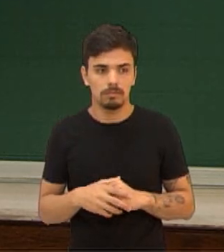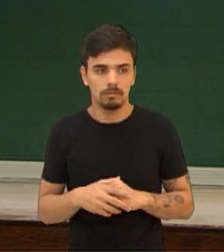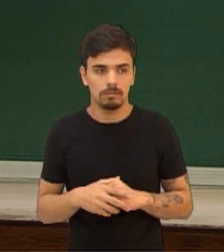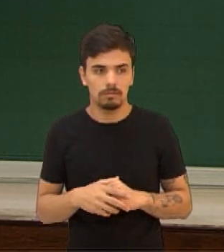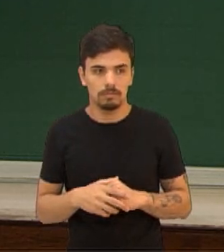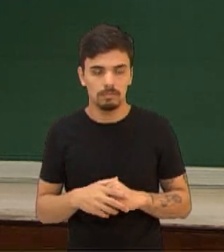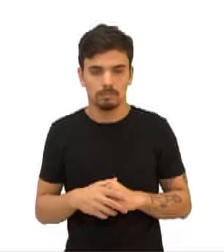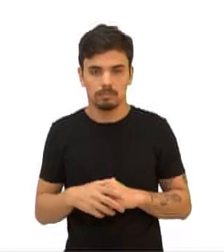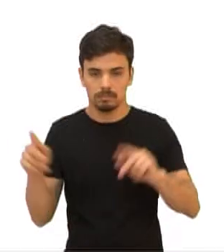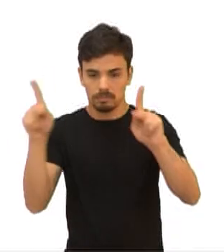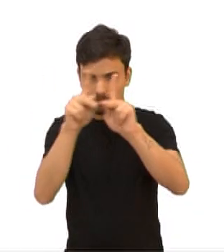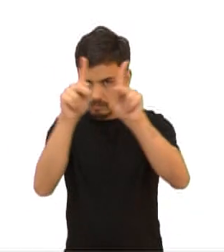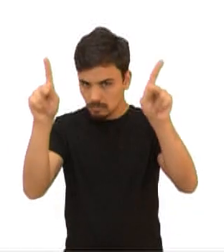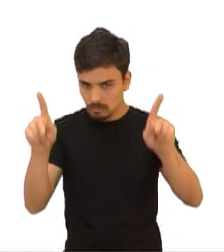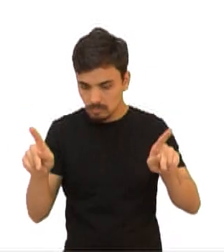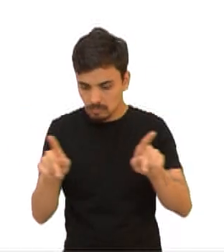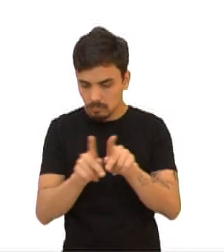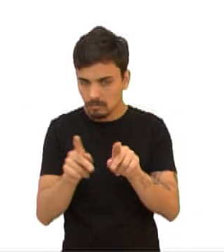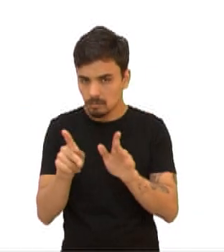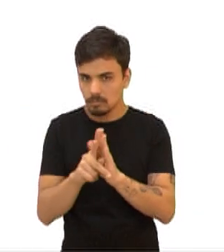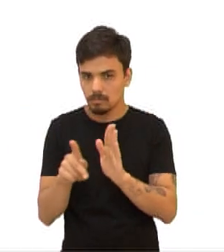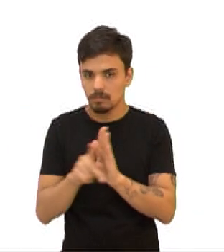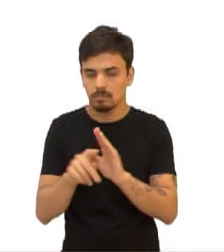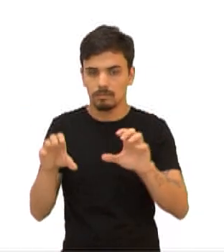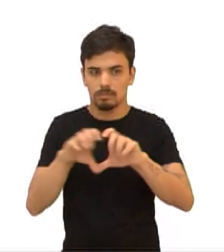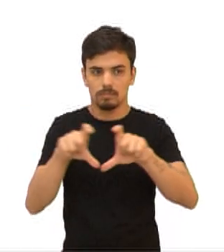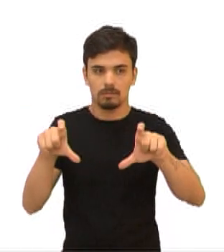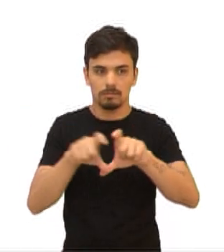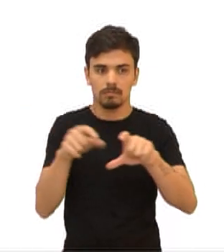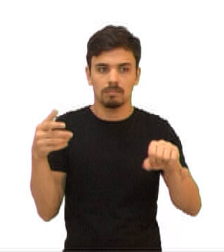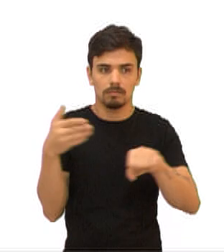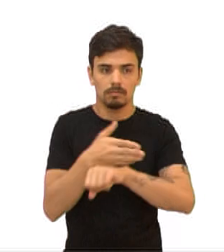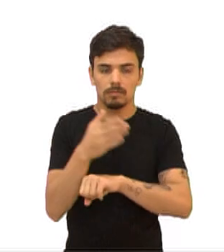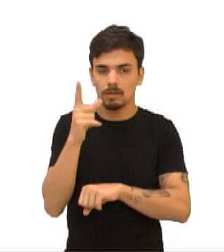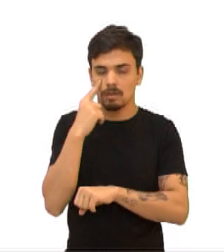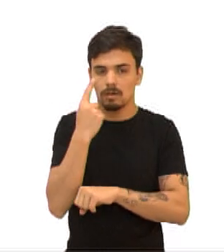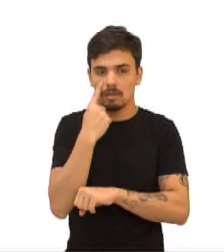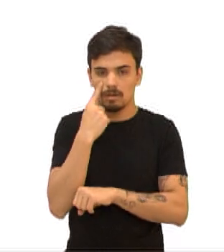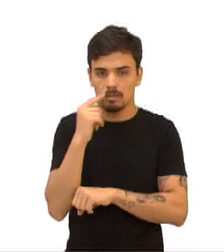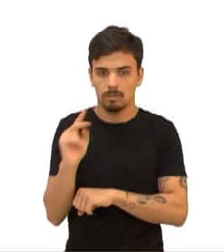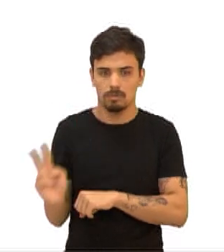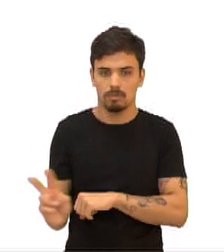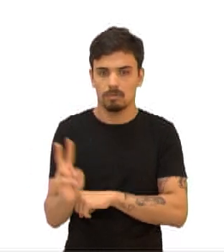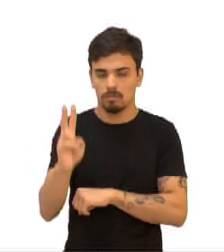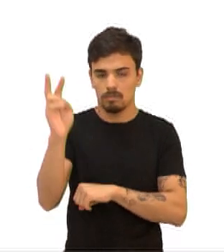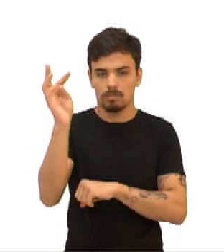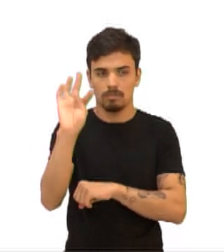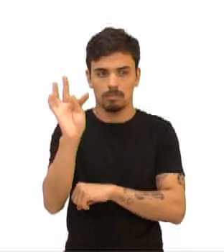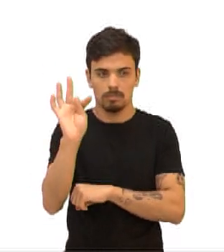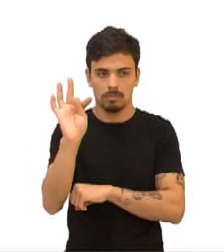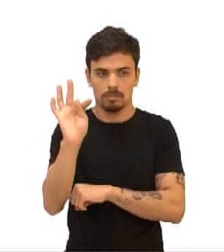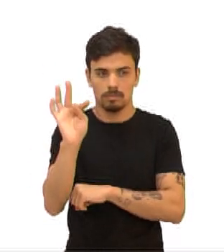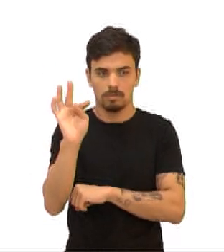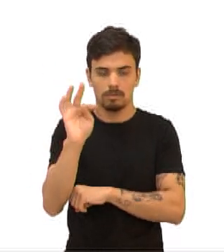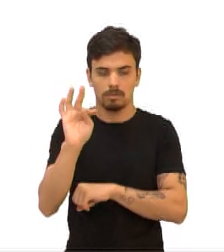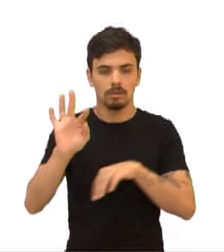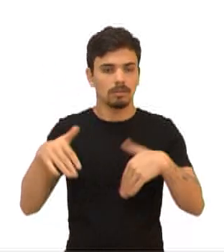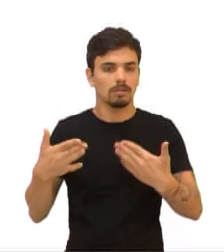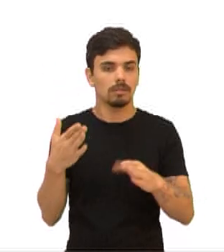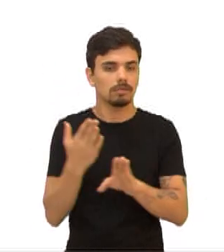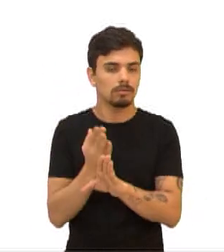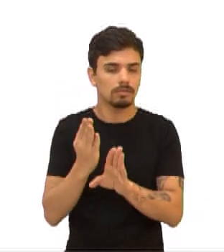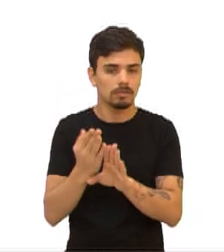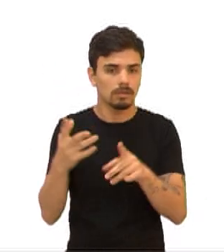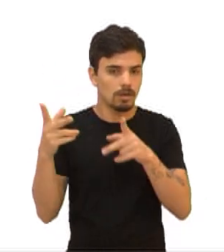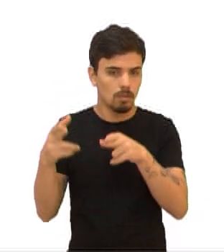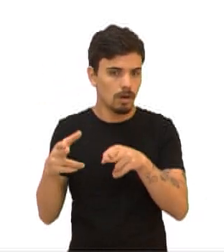o parâmetro tal da função, tá? Quando ele atinge esse valor t aqui, quando tal atinge o valor t, né, quando se iguala o